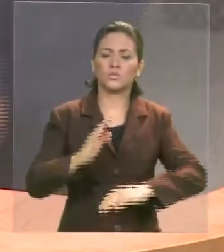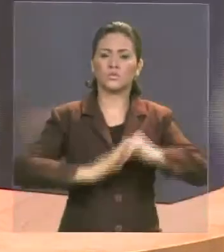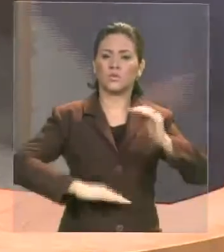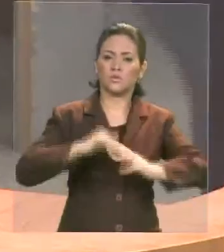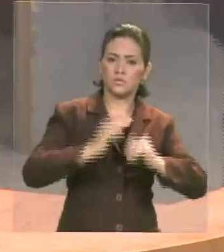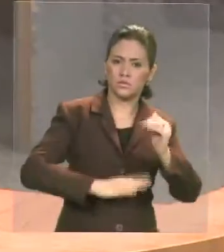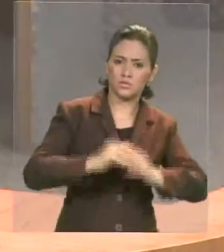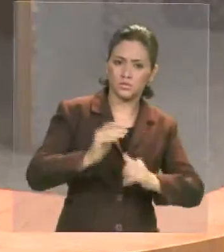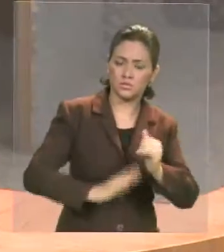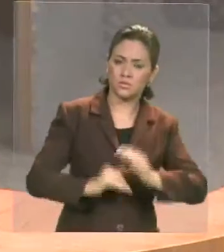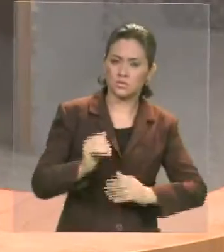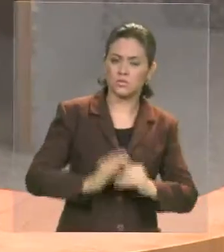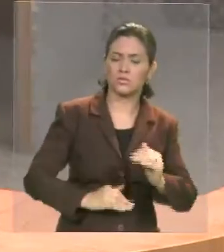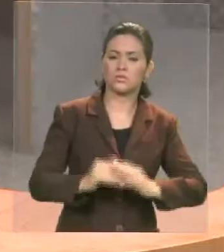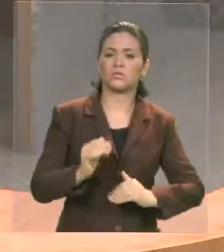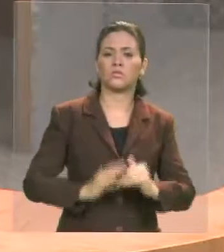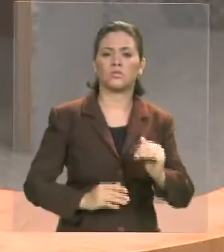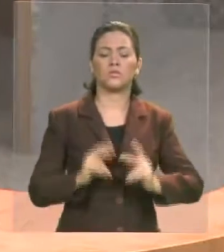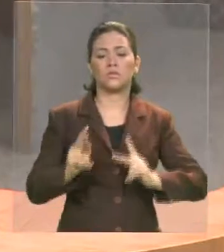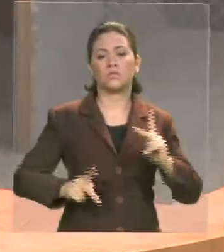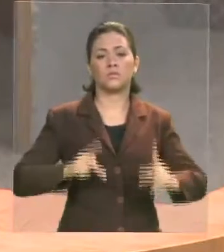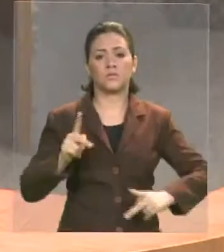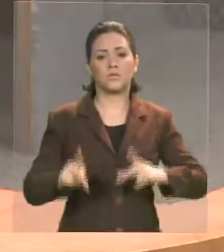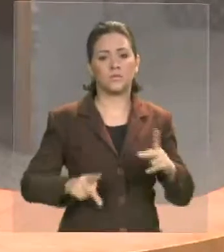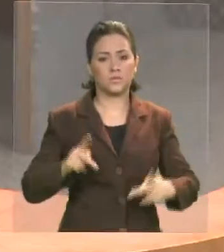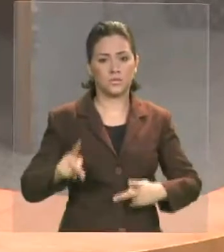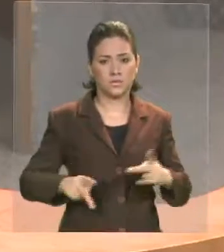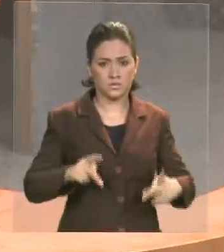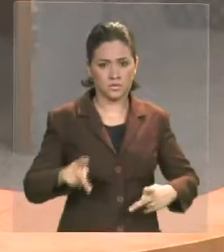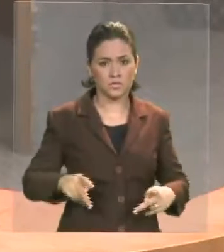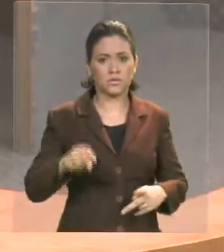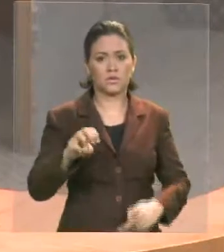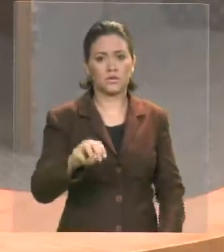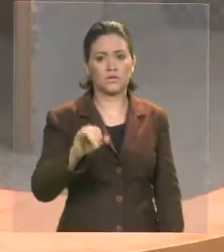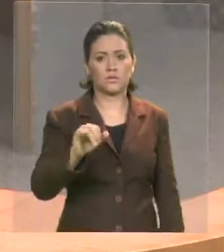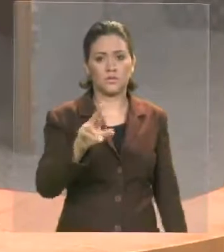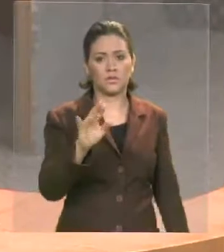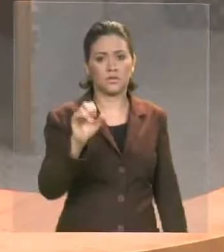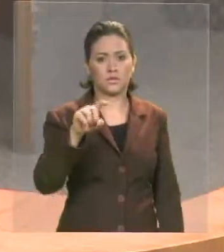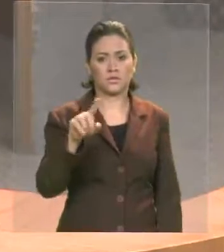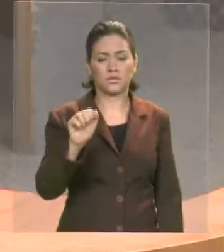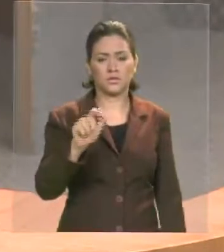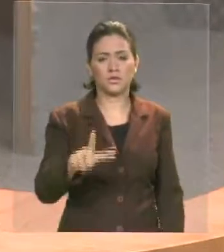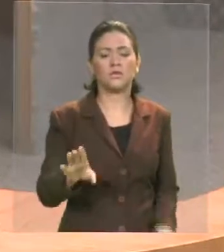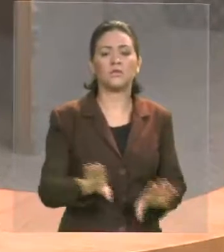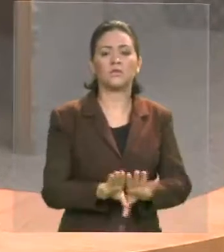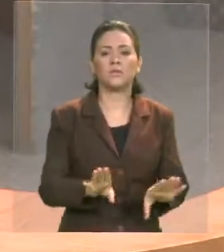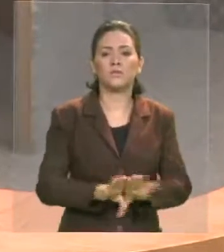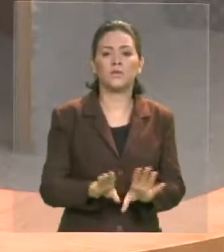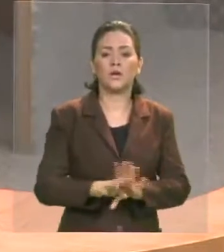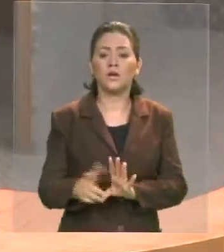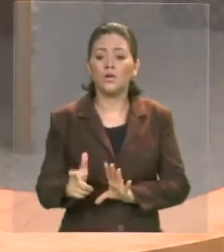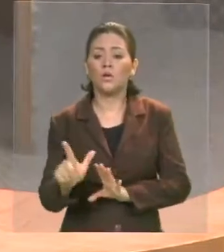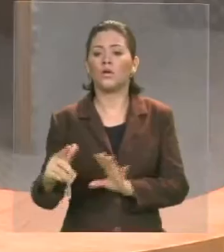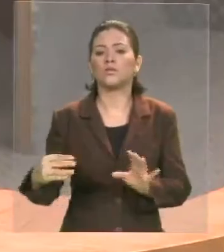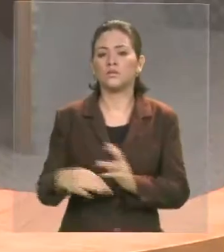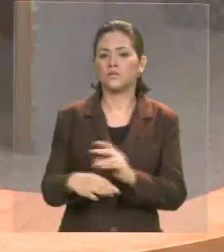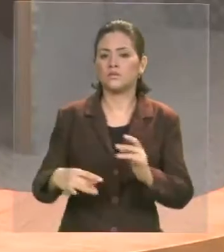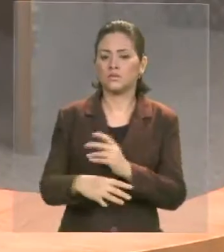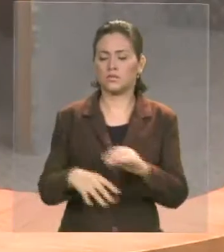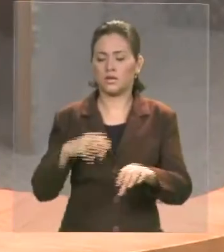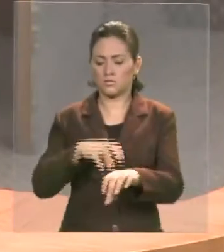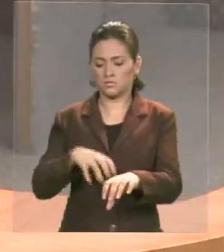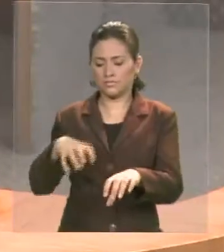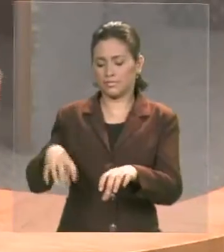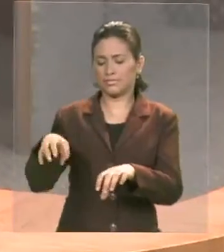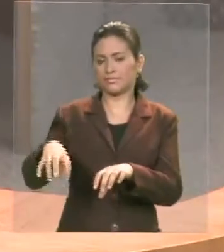para a população de Mirizal, mas principalmente de todos os municípios da Baixada que fazem